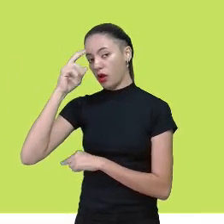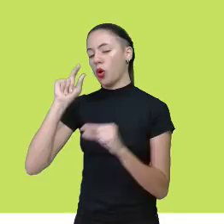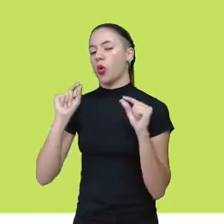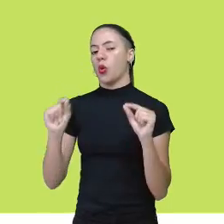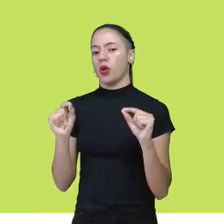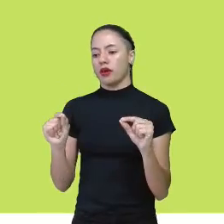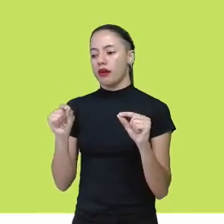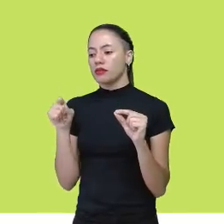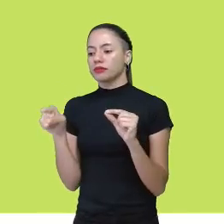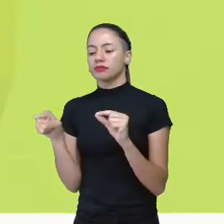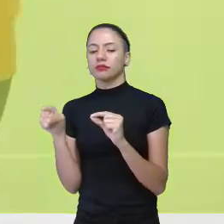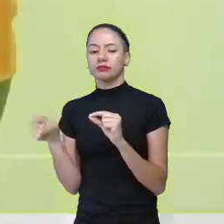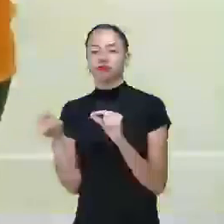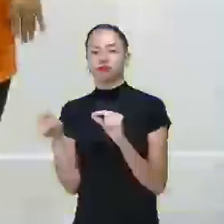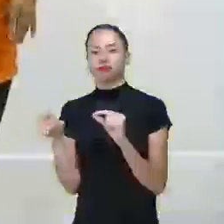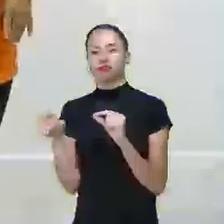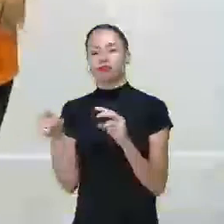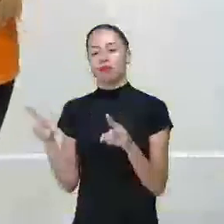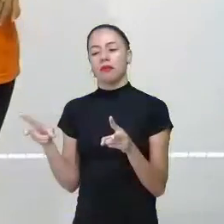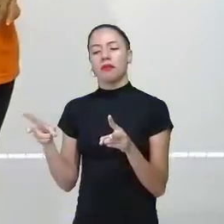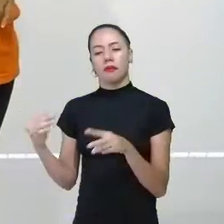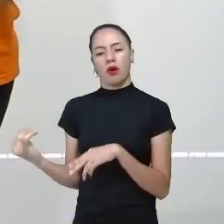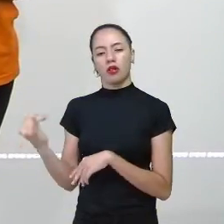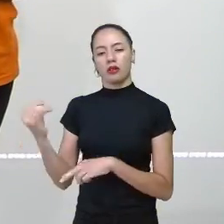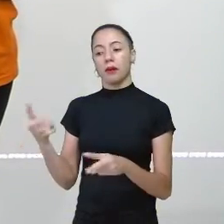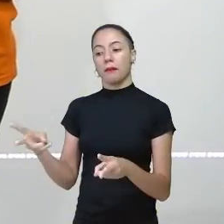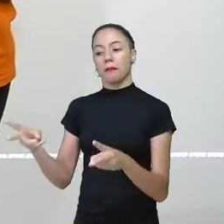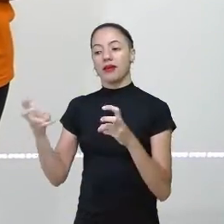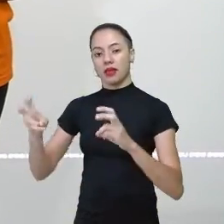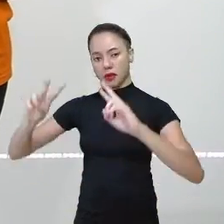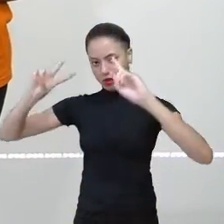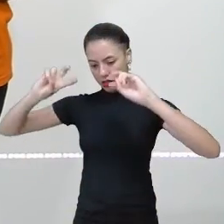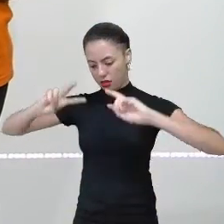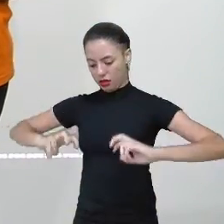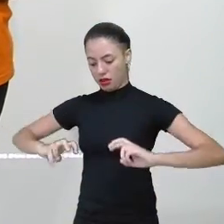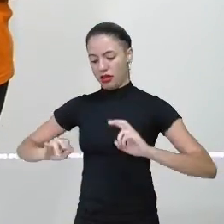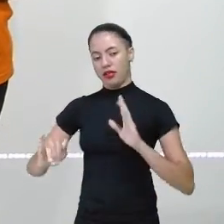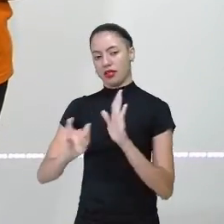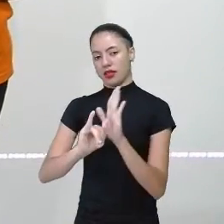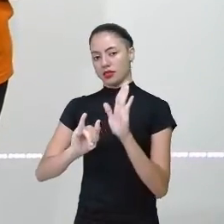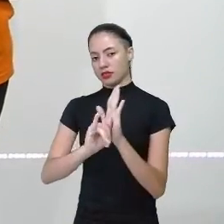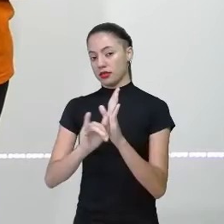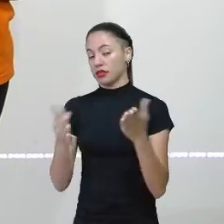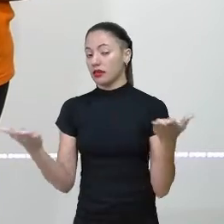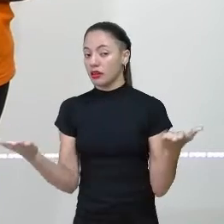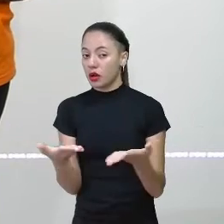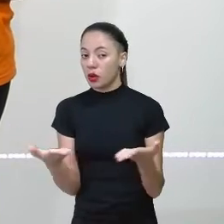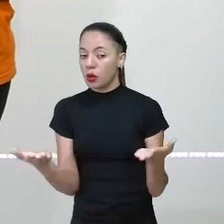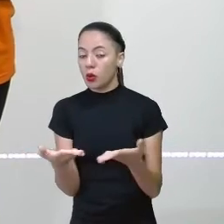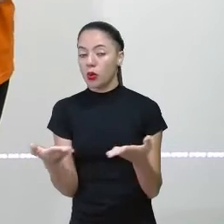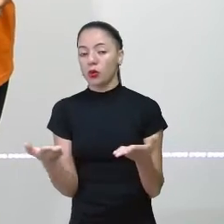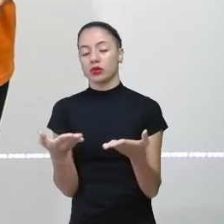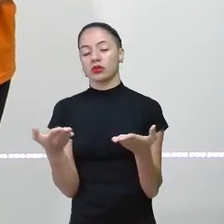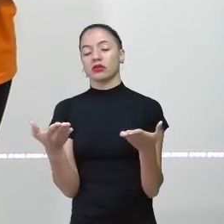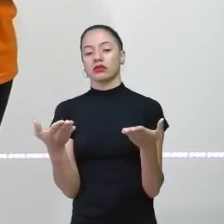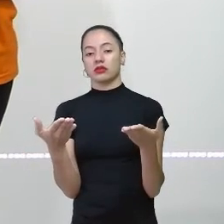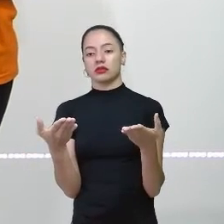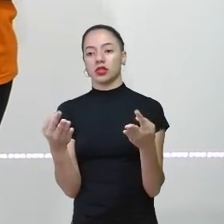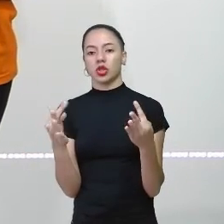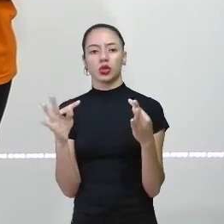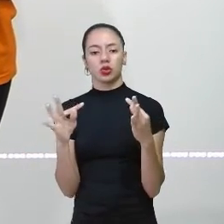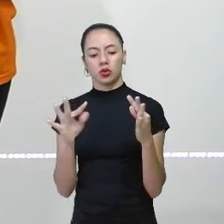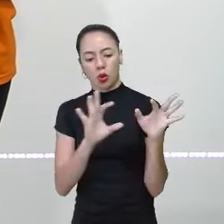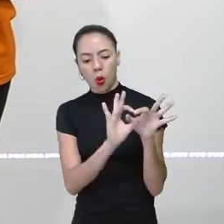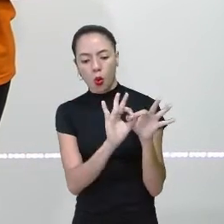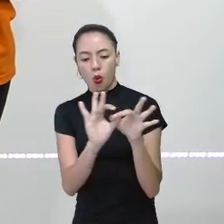e que servem para a gente perceber a nossa identidade. E aí agora a gente vai pegar todo esse